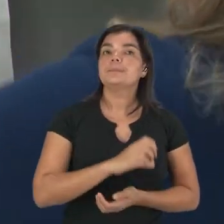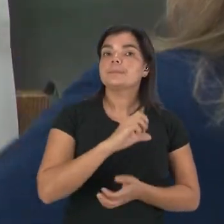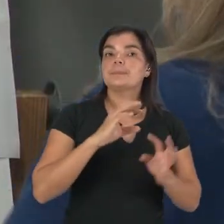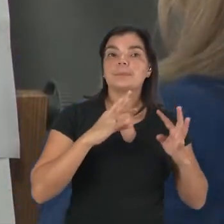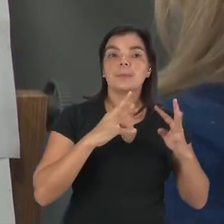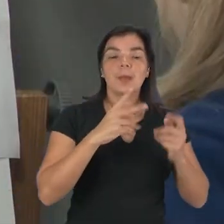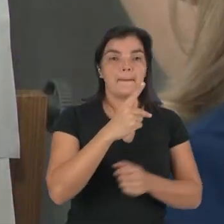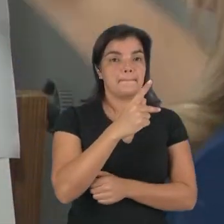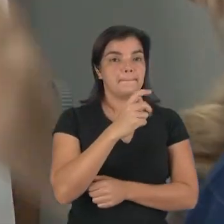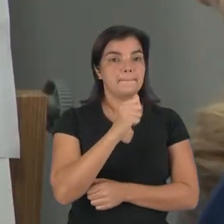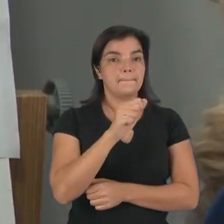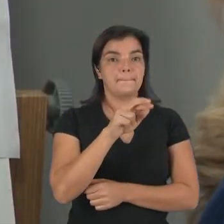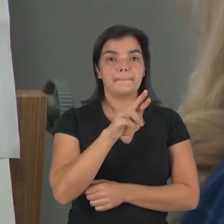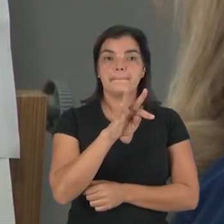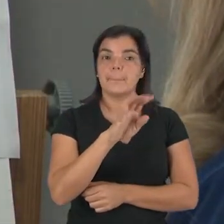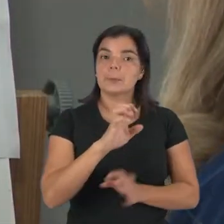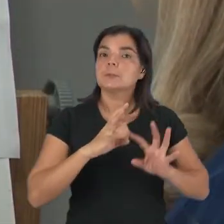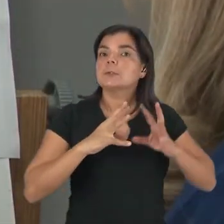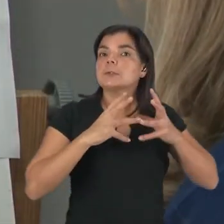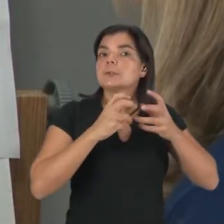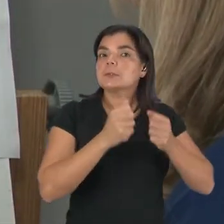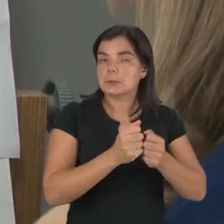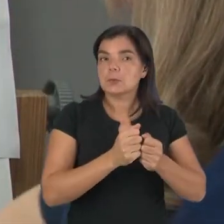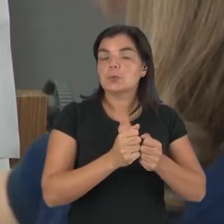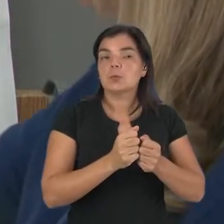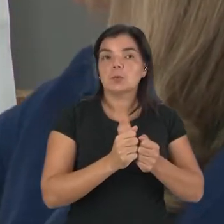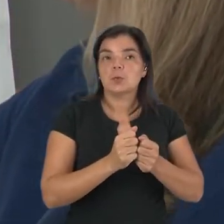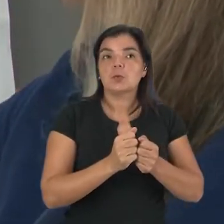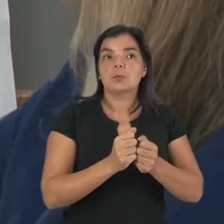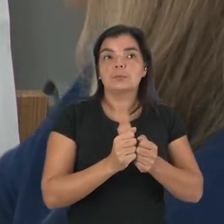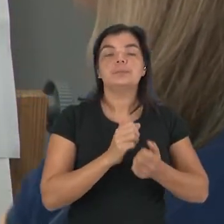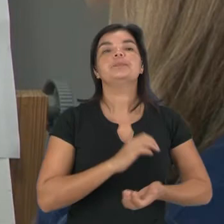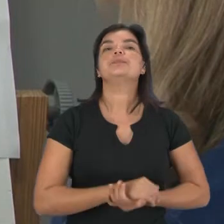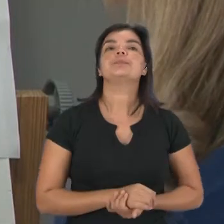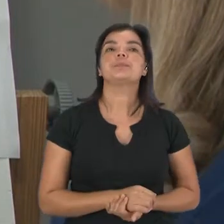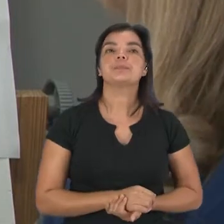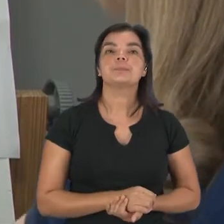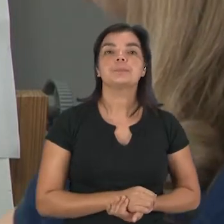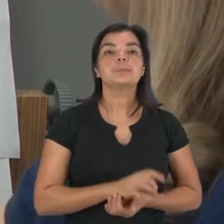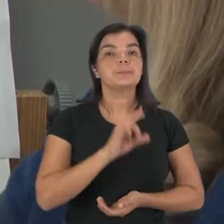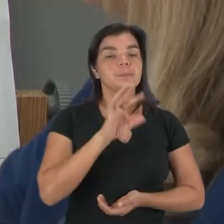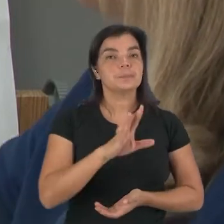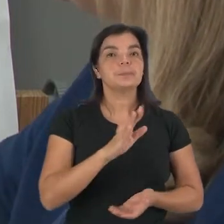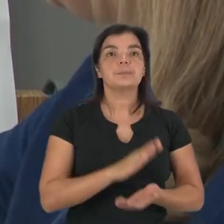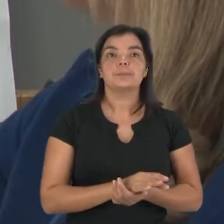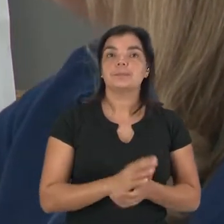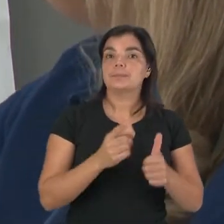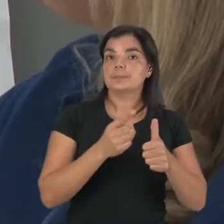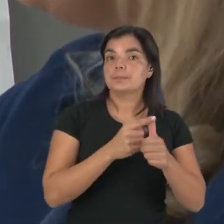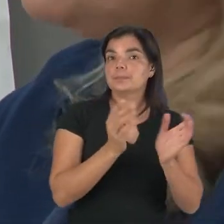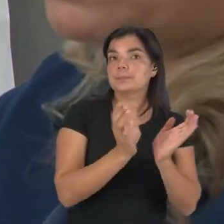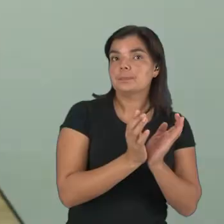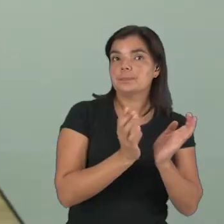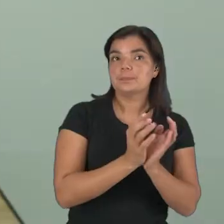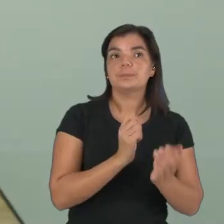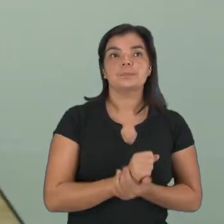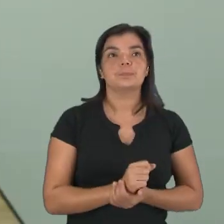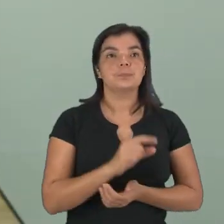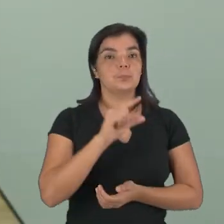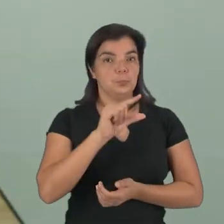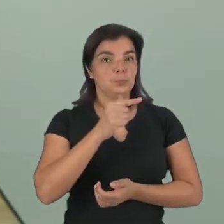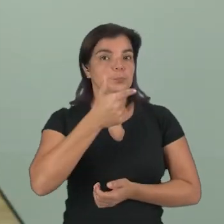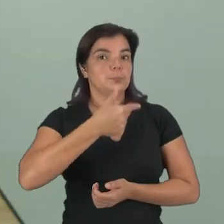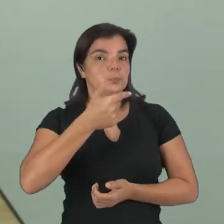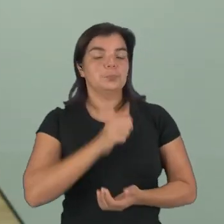inteira, essa outra tabela que eu trouxe, ela vem a partir daqui, olha só. Eu trouxe só a primeira classe e um pouquinho da